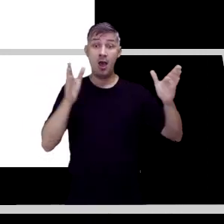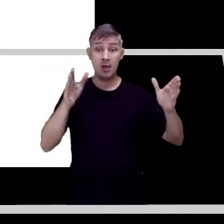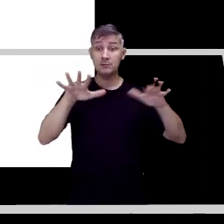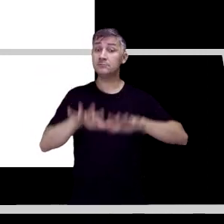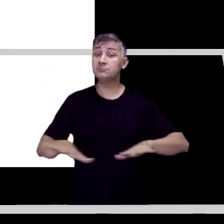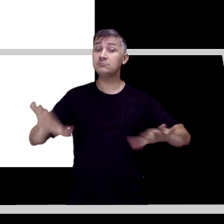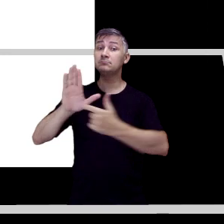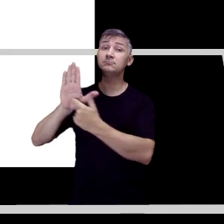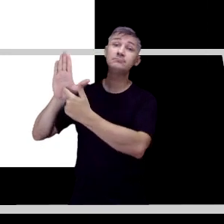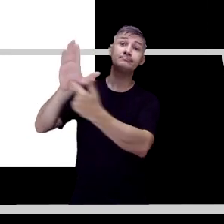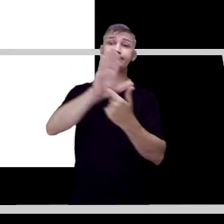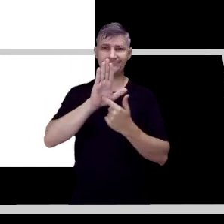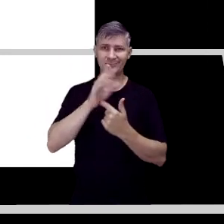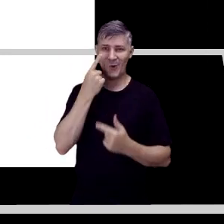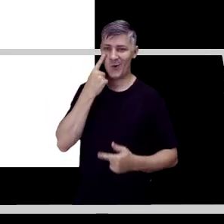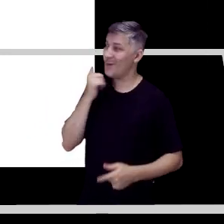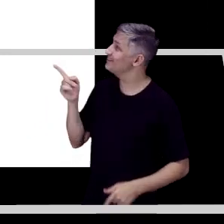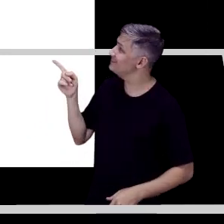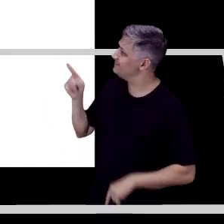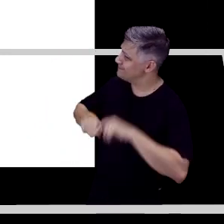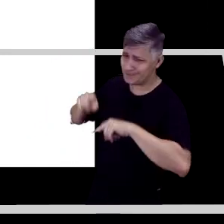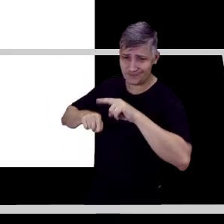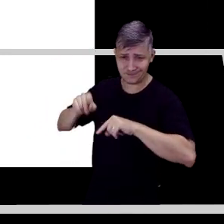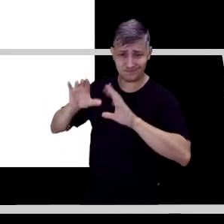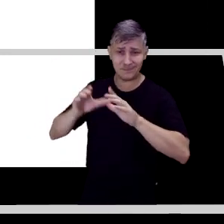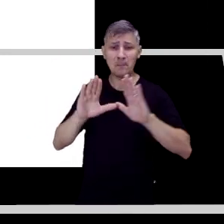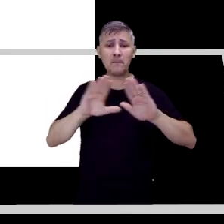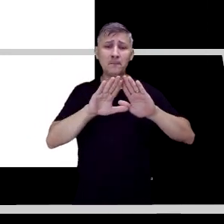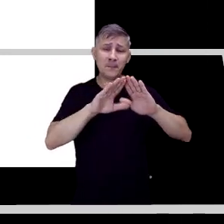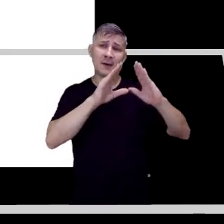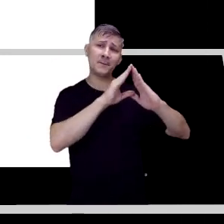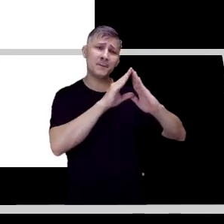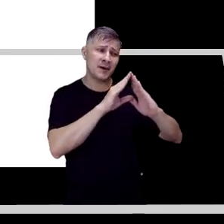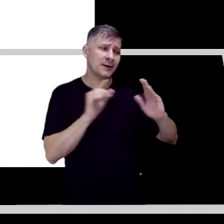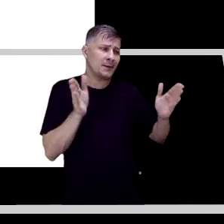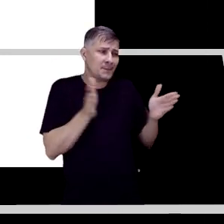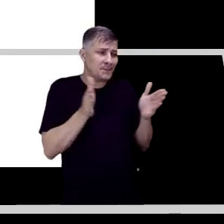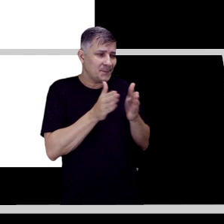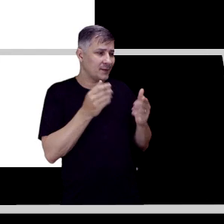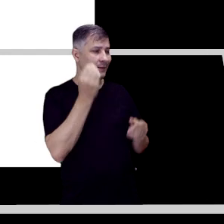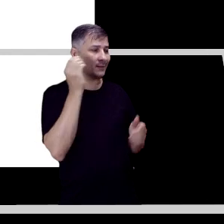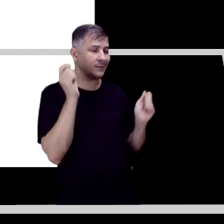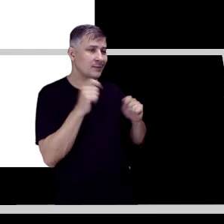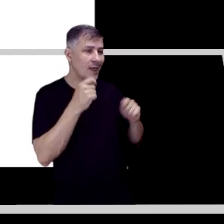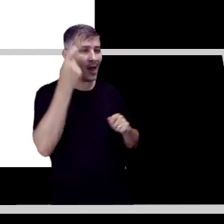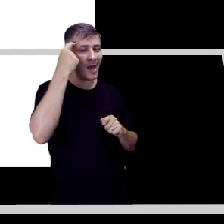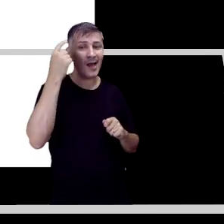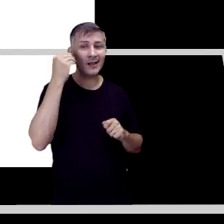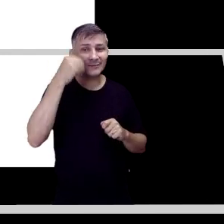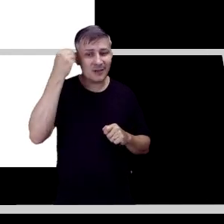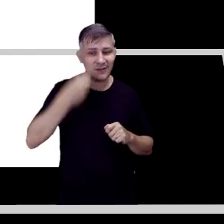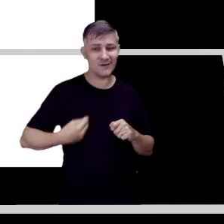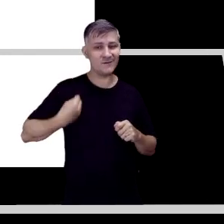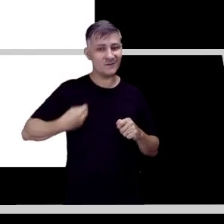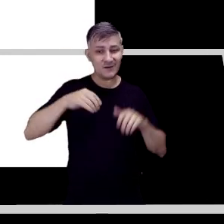apelida de amplificadores da paisagem, né? São objetos de escala maior ou menor que estão aí para amplificar